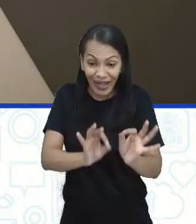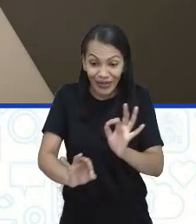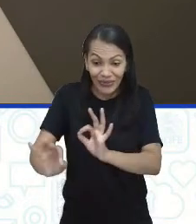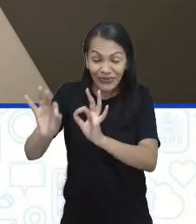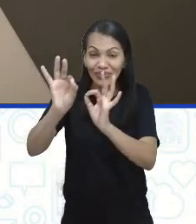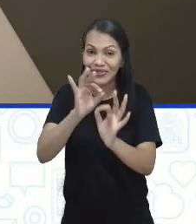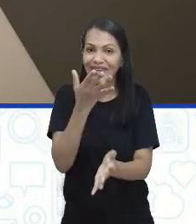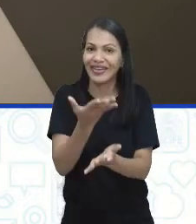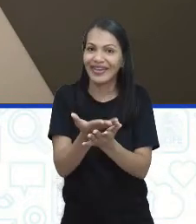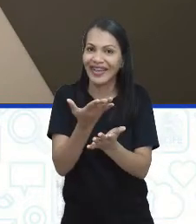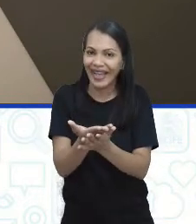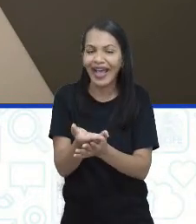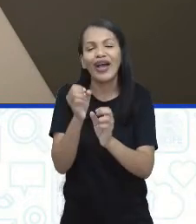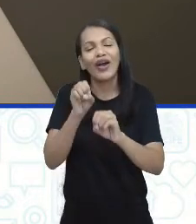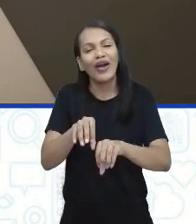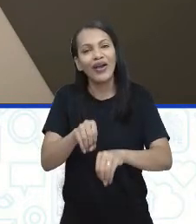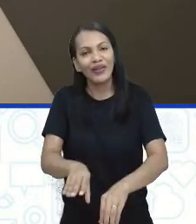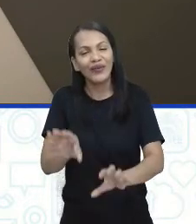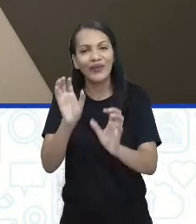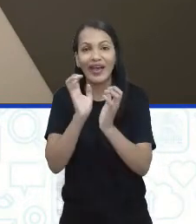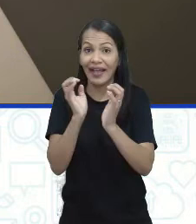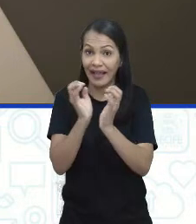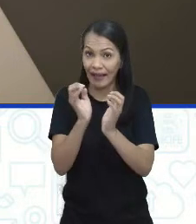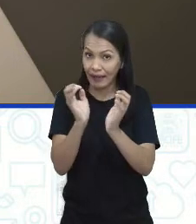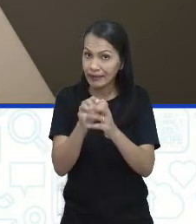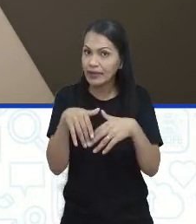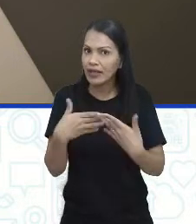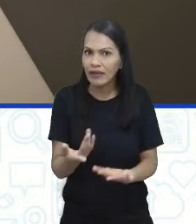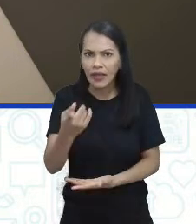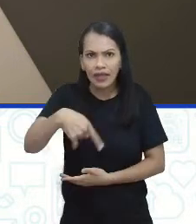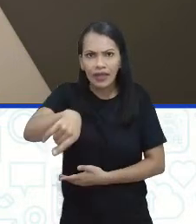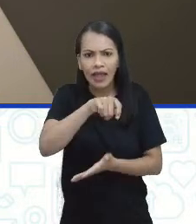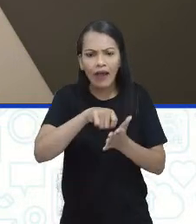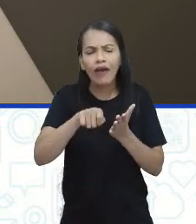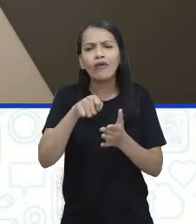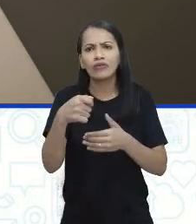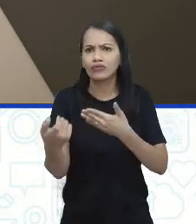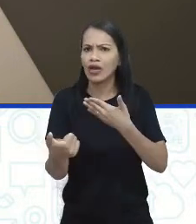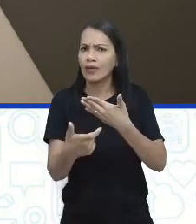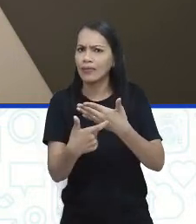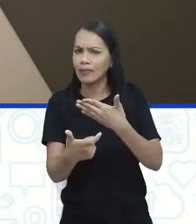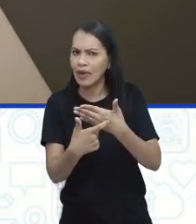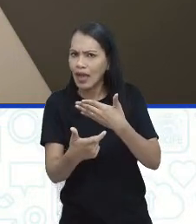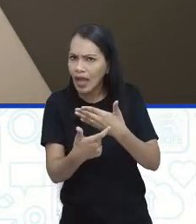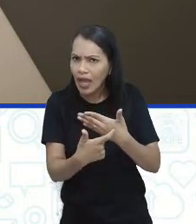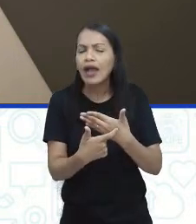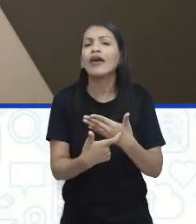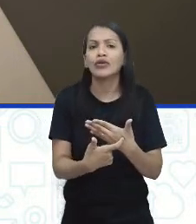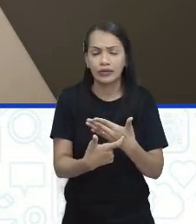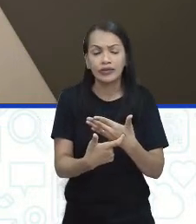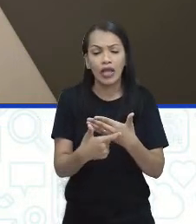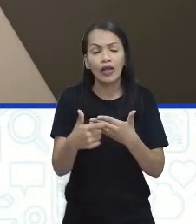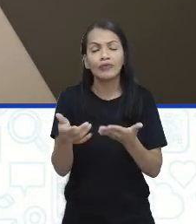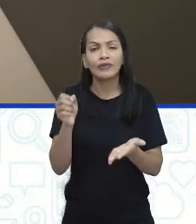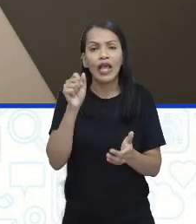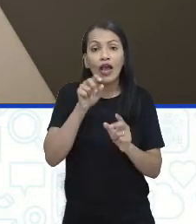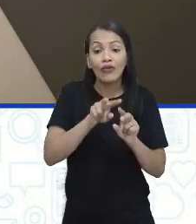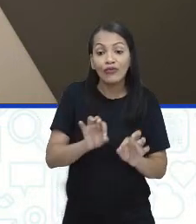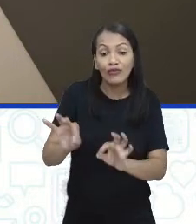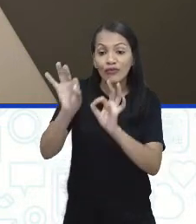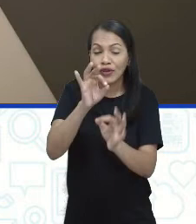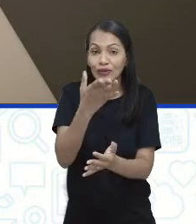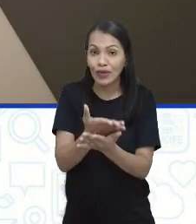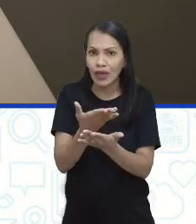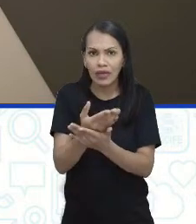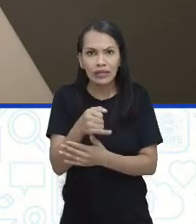Educa Recife, da Escola Municipal para Aulas Digitais. Então se inscrevam lá no canal, assistam às aulas, tá certo? Se